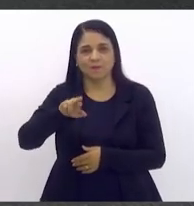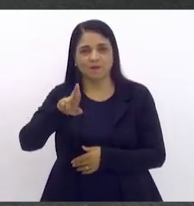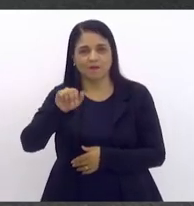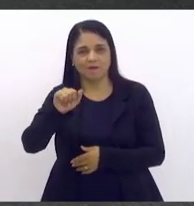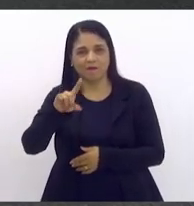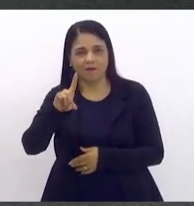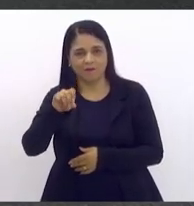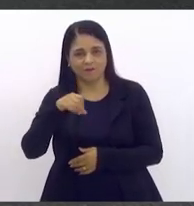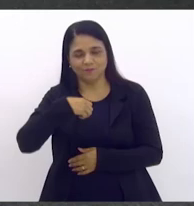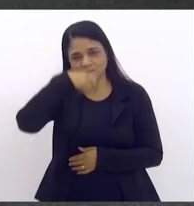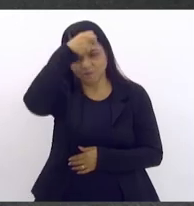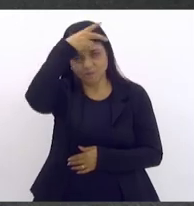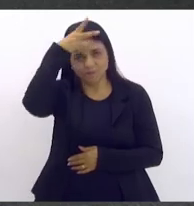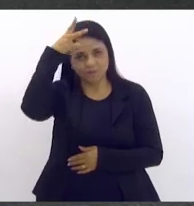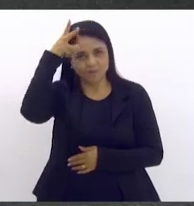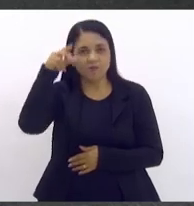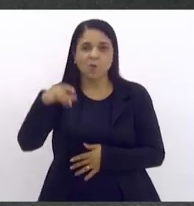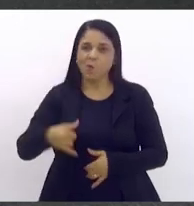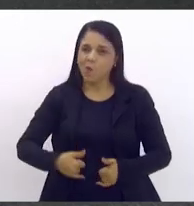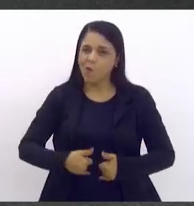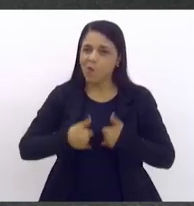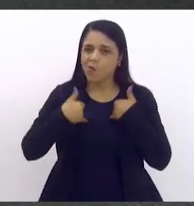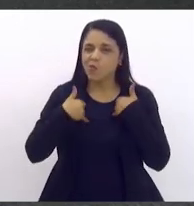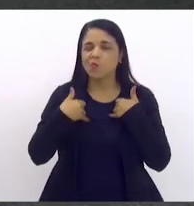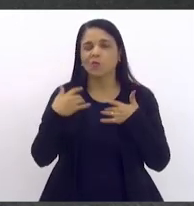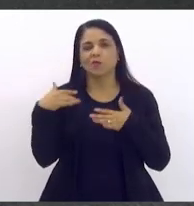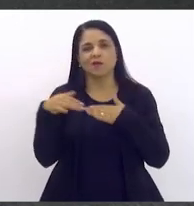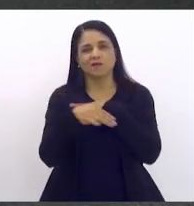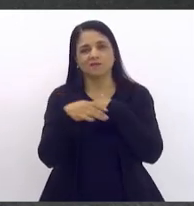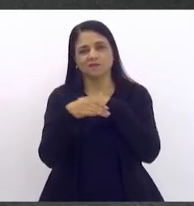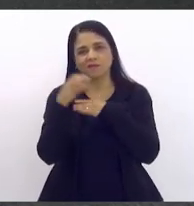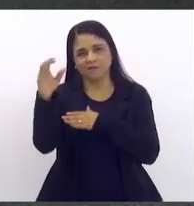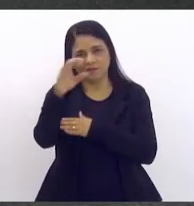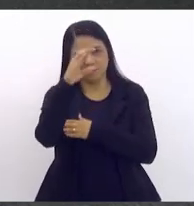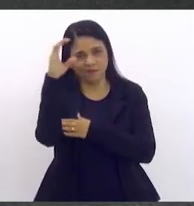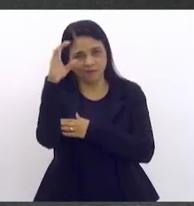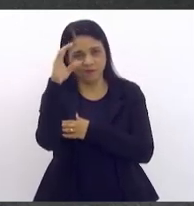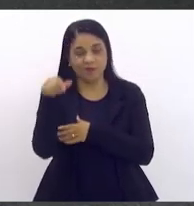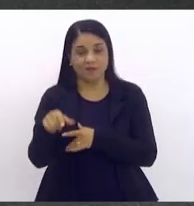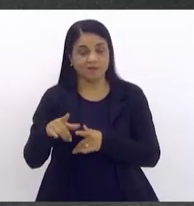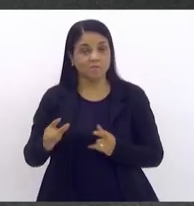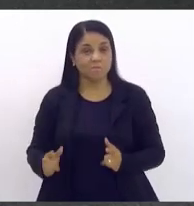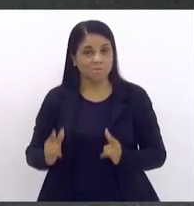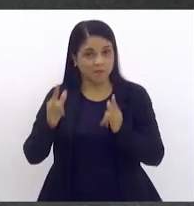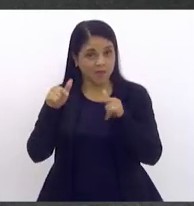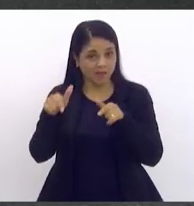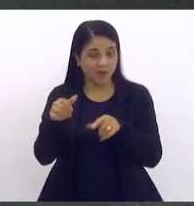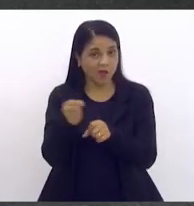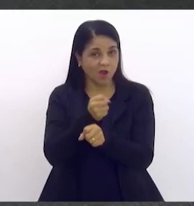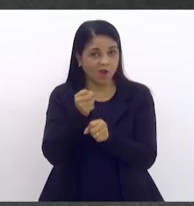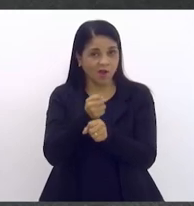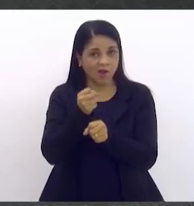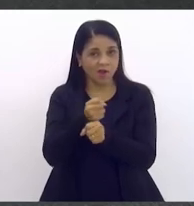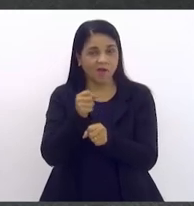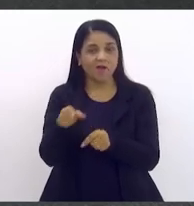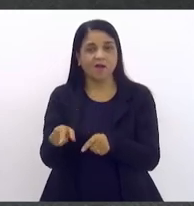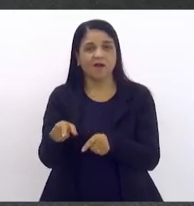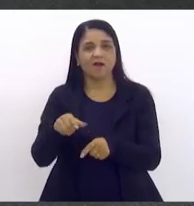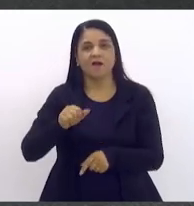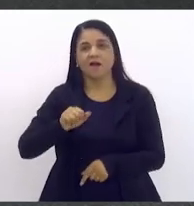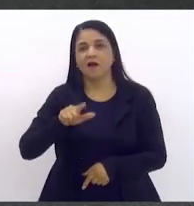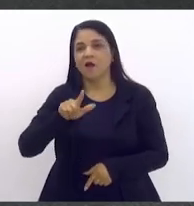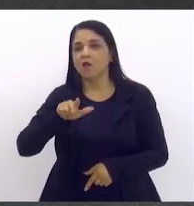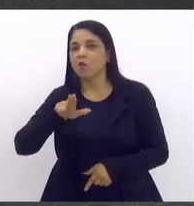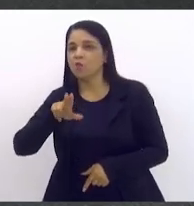público da cidade de Niterói. É um orgulho para a cidade de Niterói. E esse prédio é uma construção Art Nouveau, como